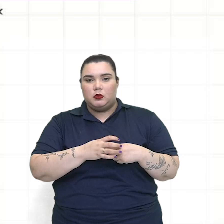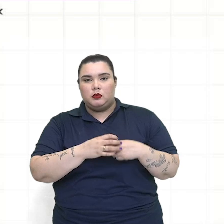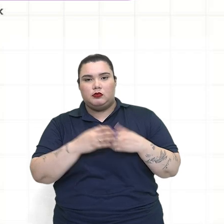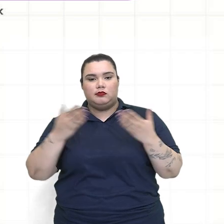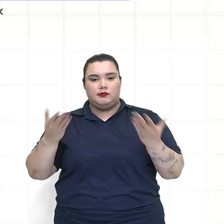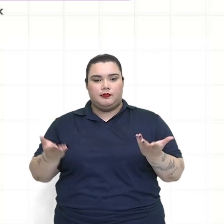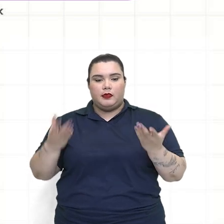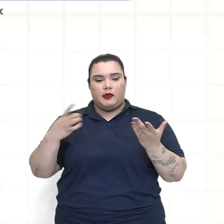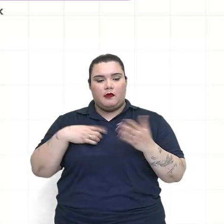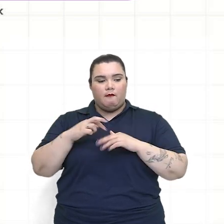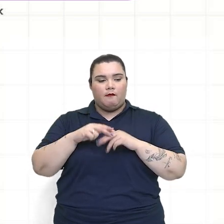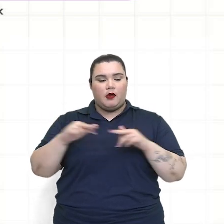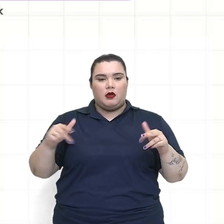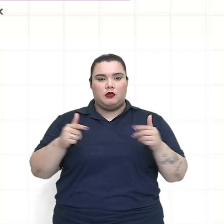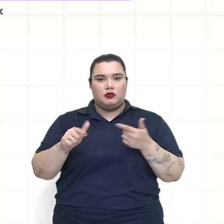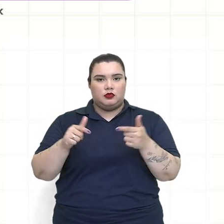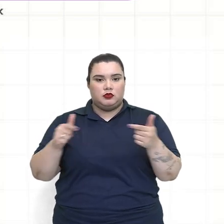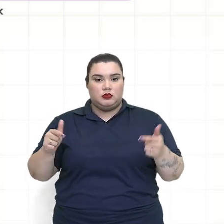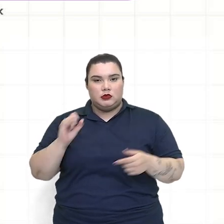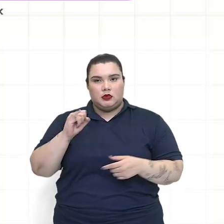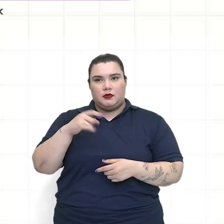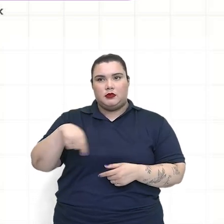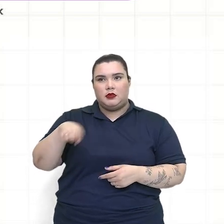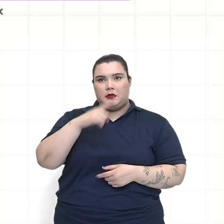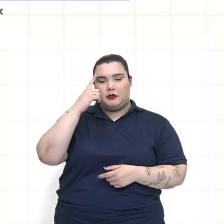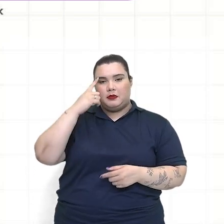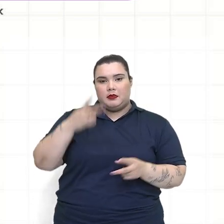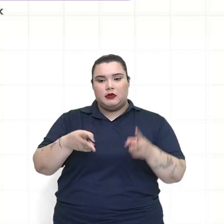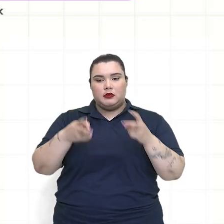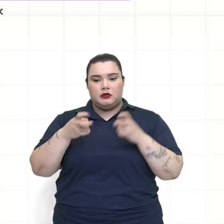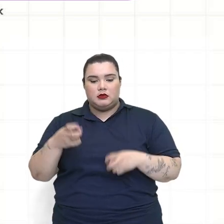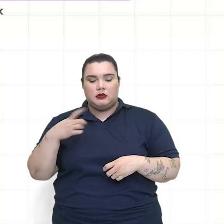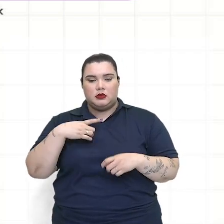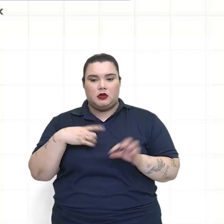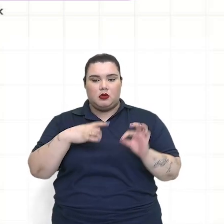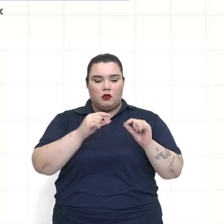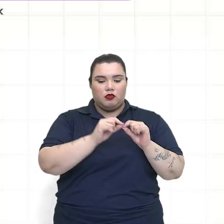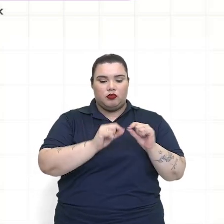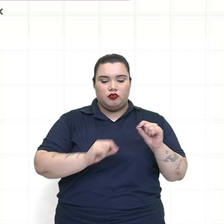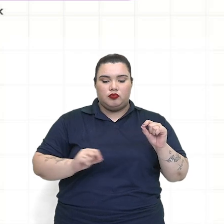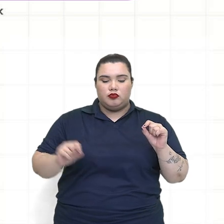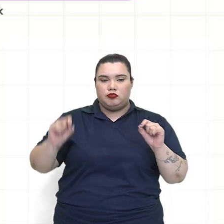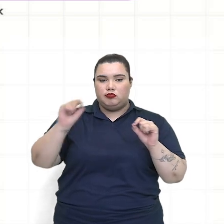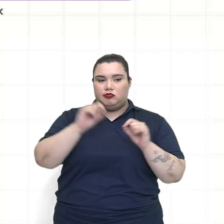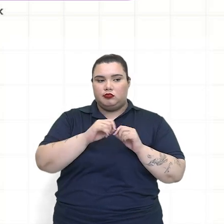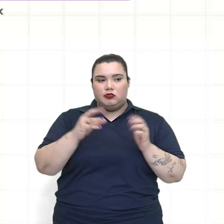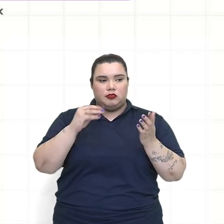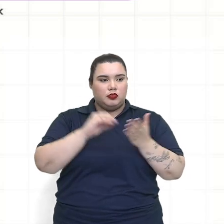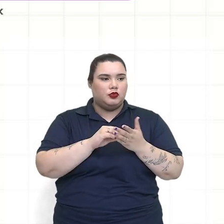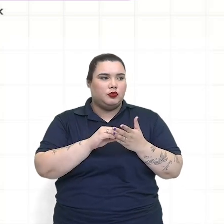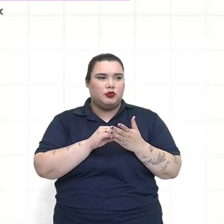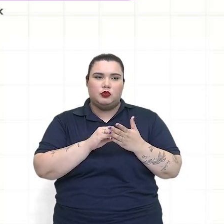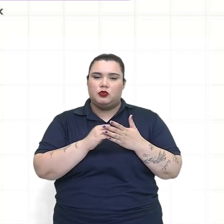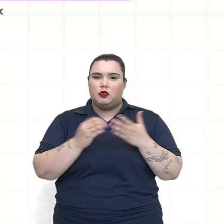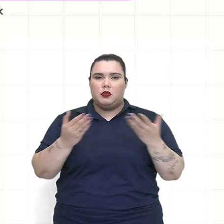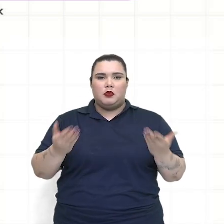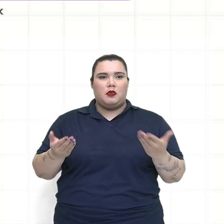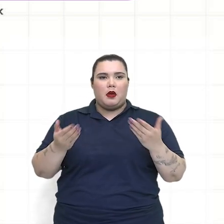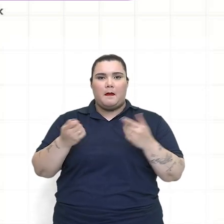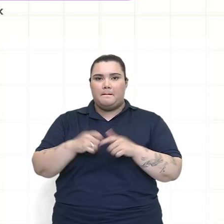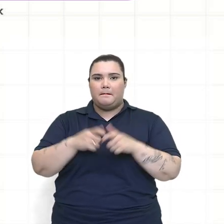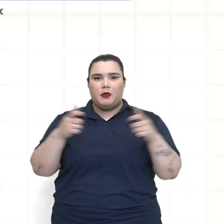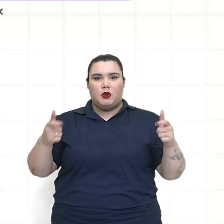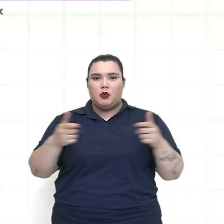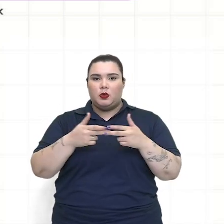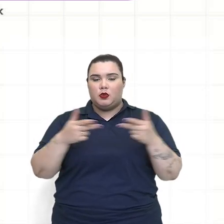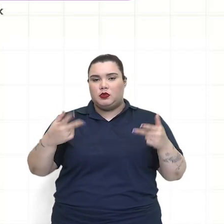e uma série de outras, né? Se você parar para pensar, você vai ver uma circunferência inserida em, né, boa